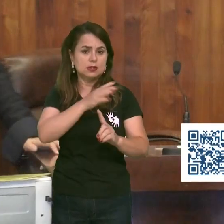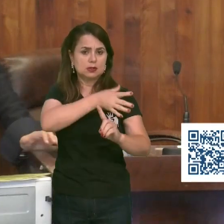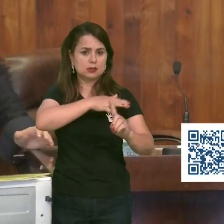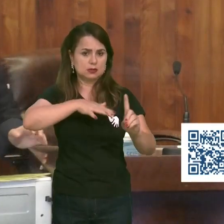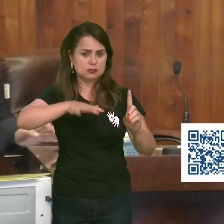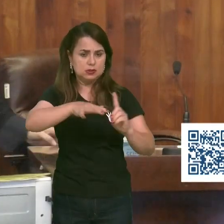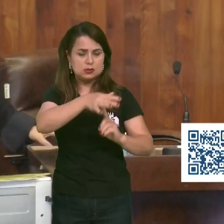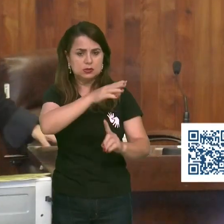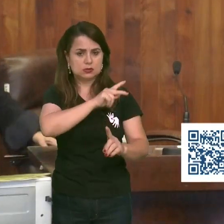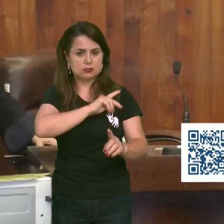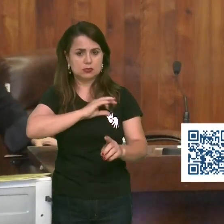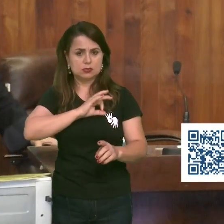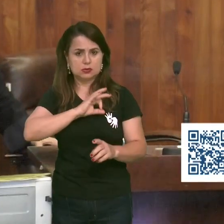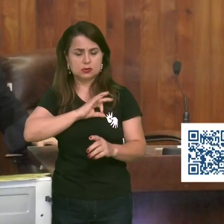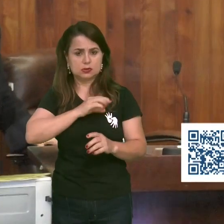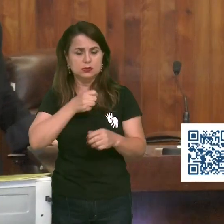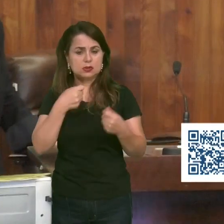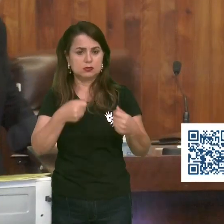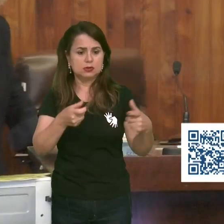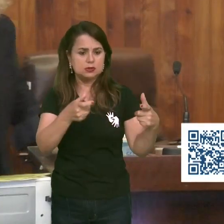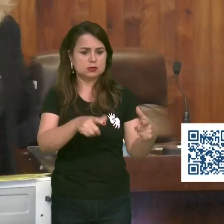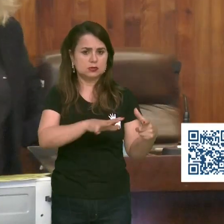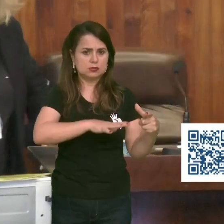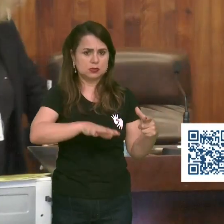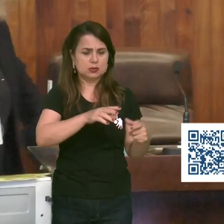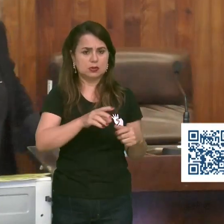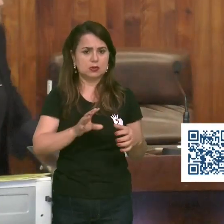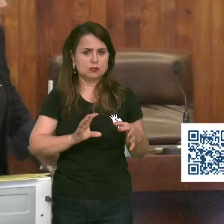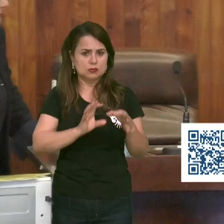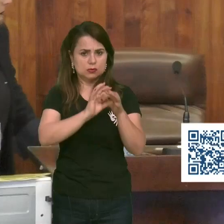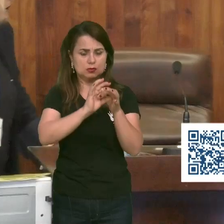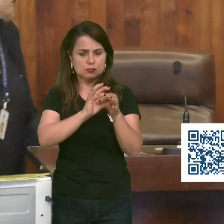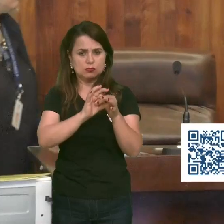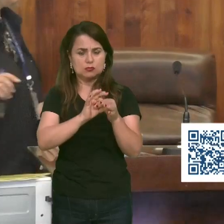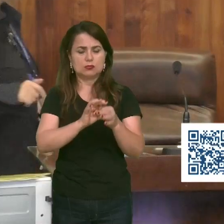de produção e outros que venham a ser agregados